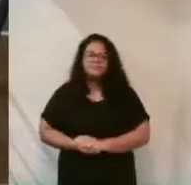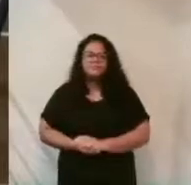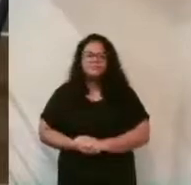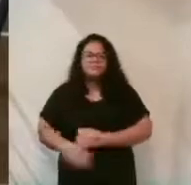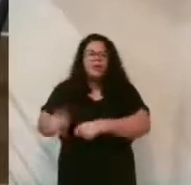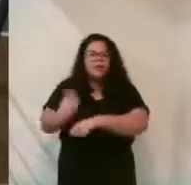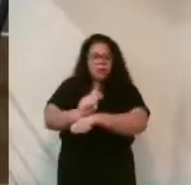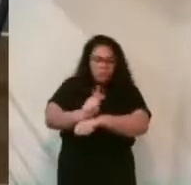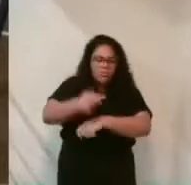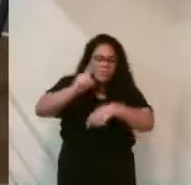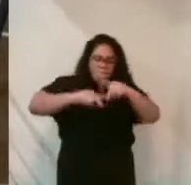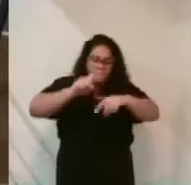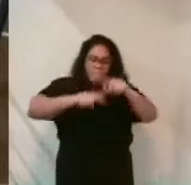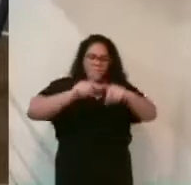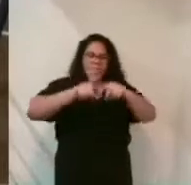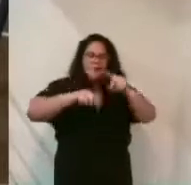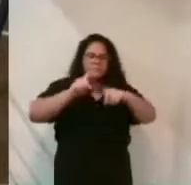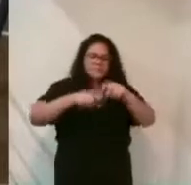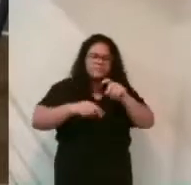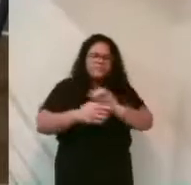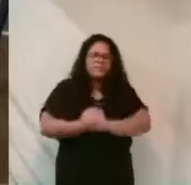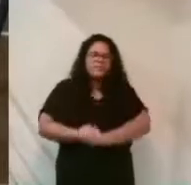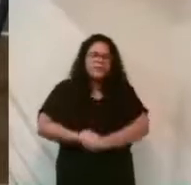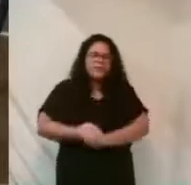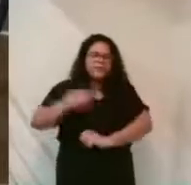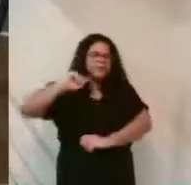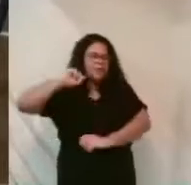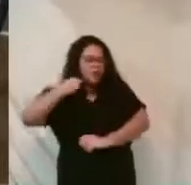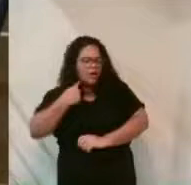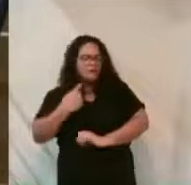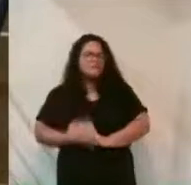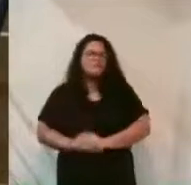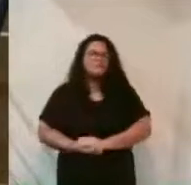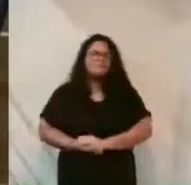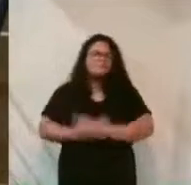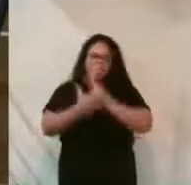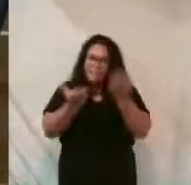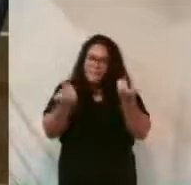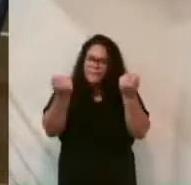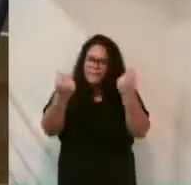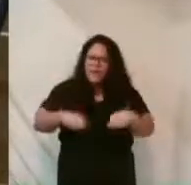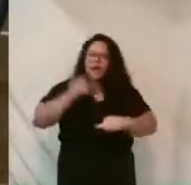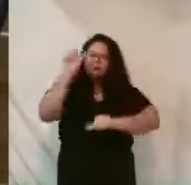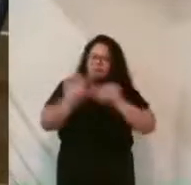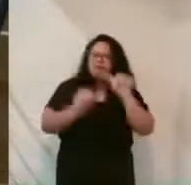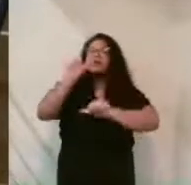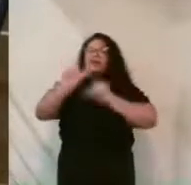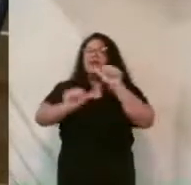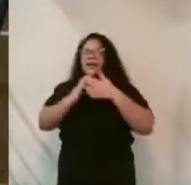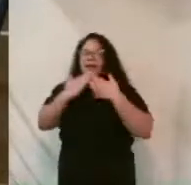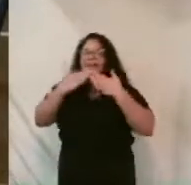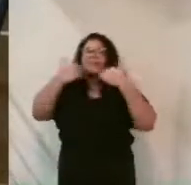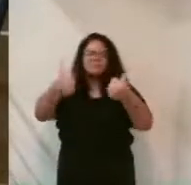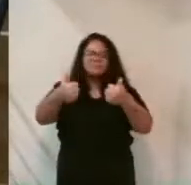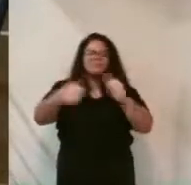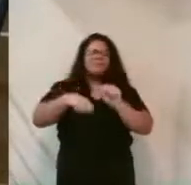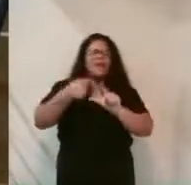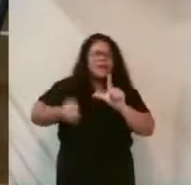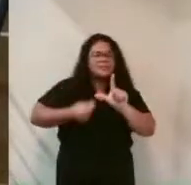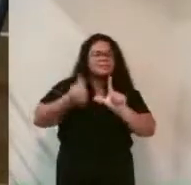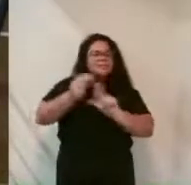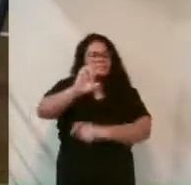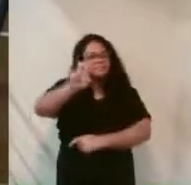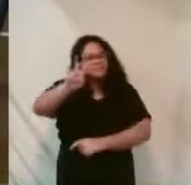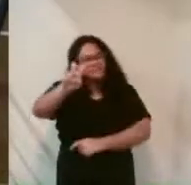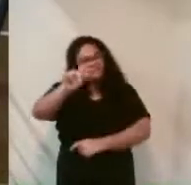sólidos urbanos, isso pode fazer a diferença em proposições de maior qualidade em relação à logística reversa. E